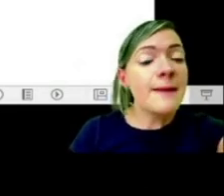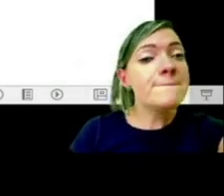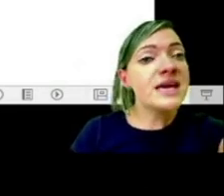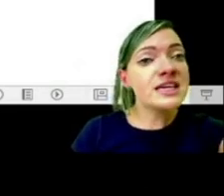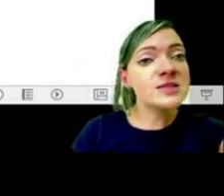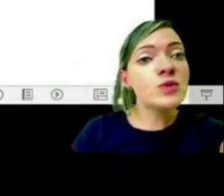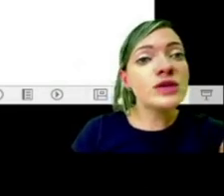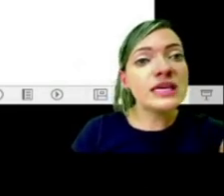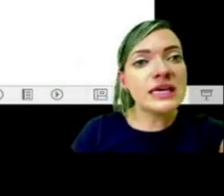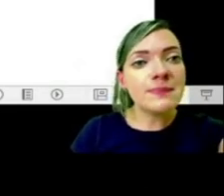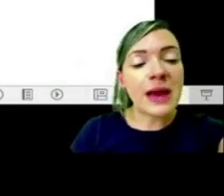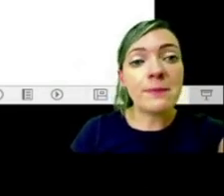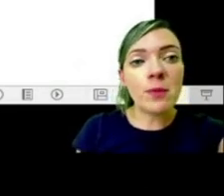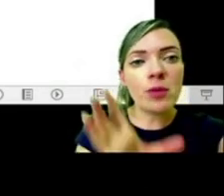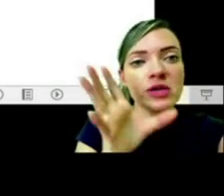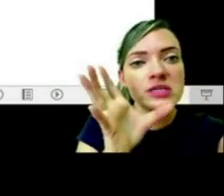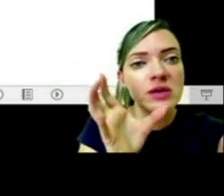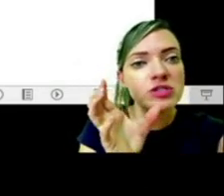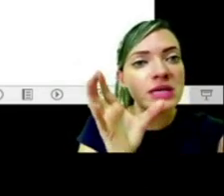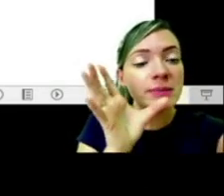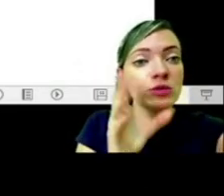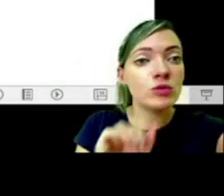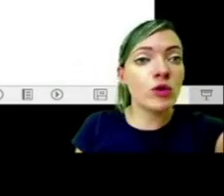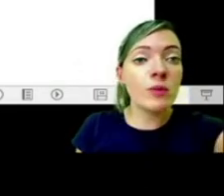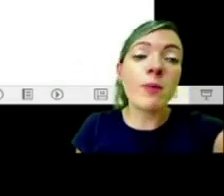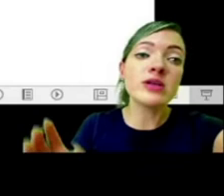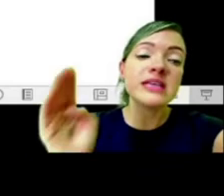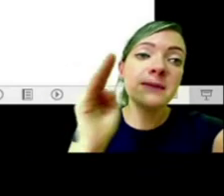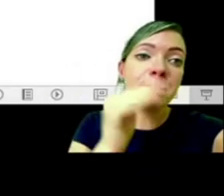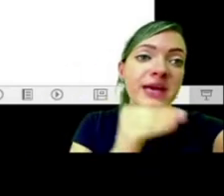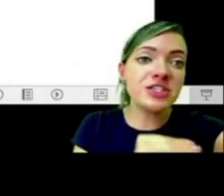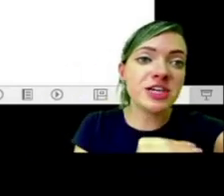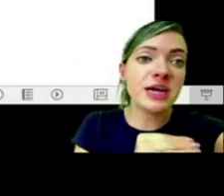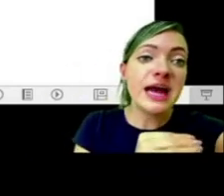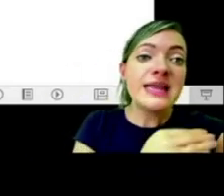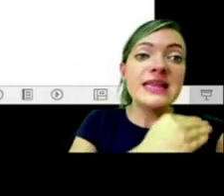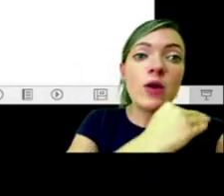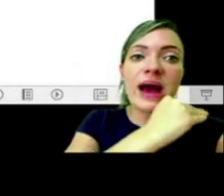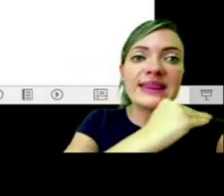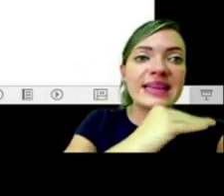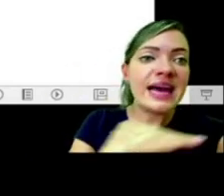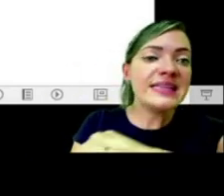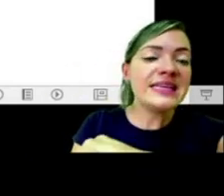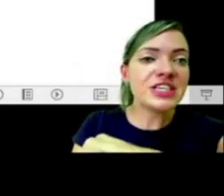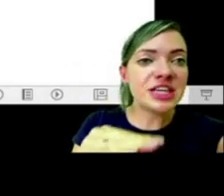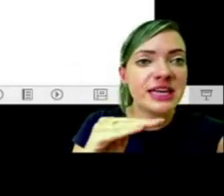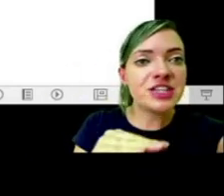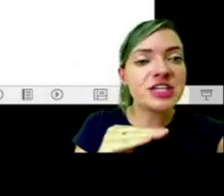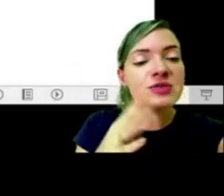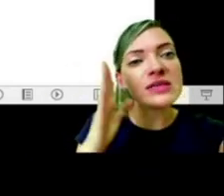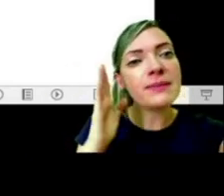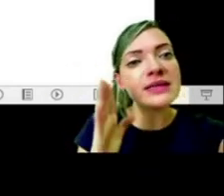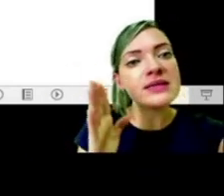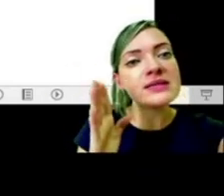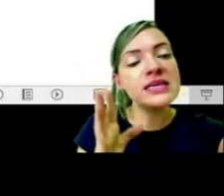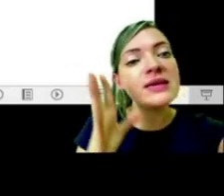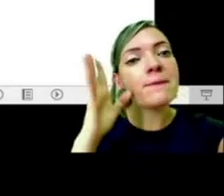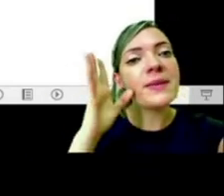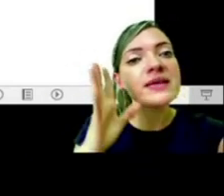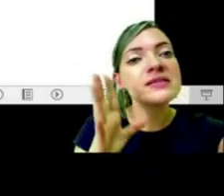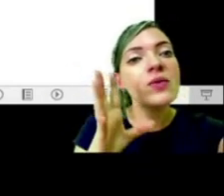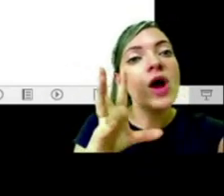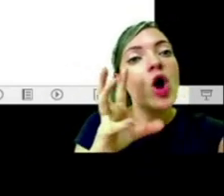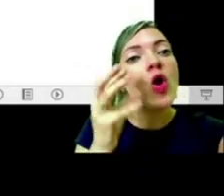férteis, mesmo que a proporção de tamanho do corpo possa impedir. Não há nada na genética e nos gametas